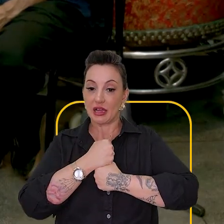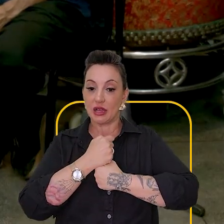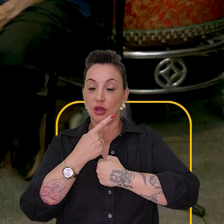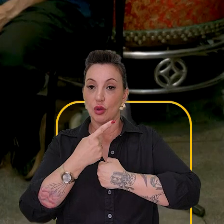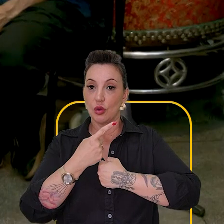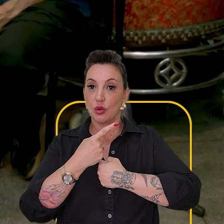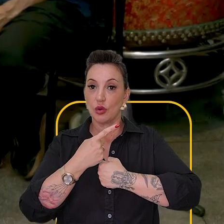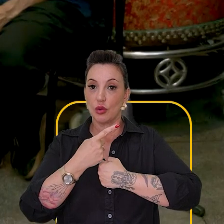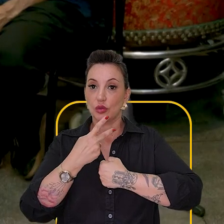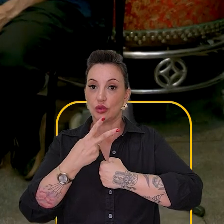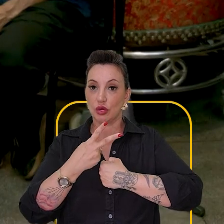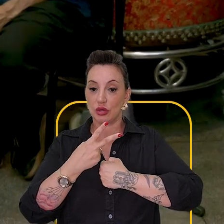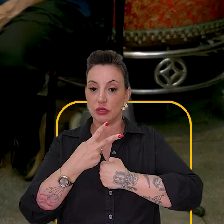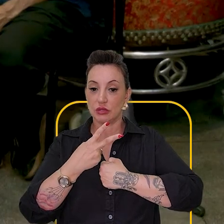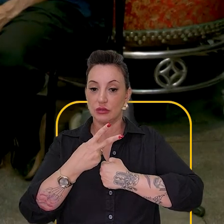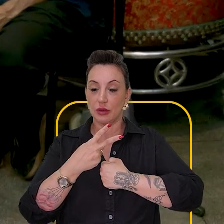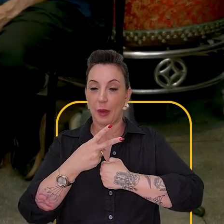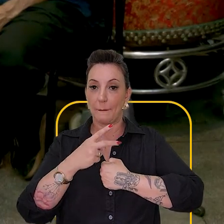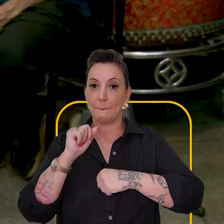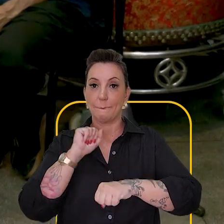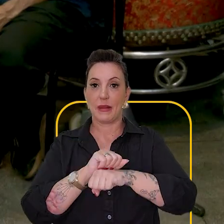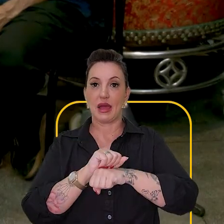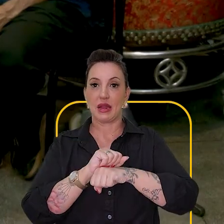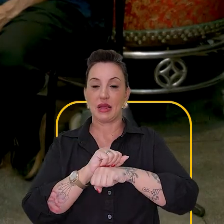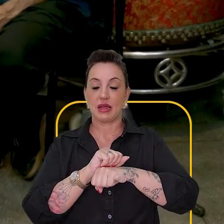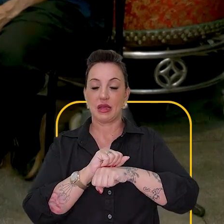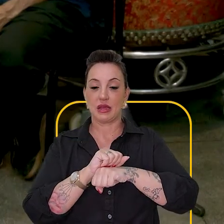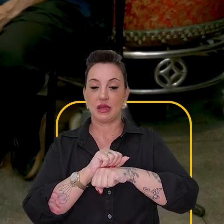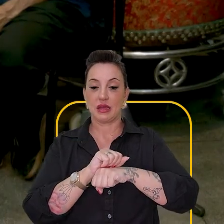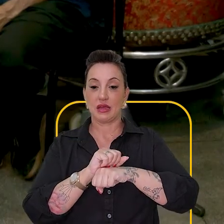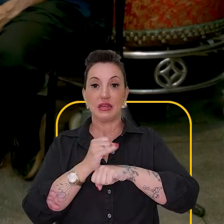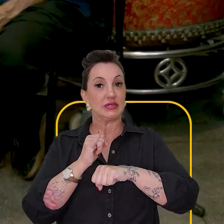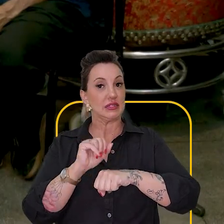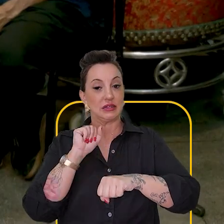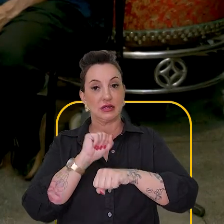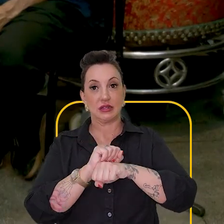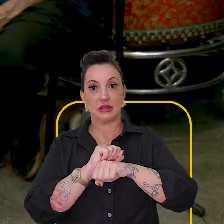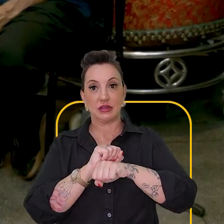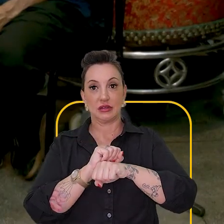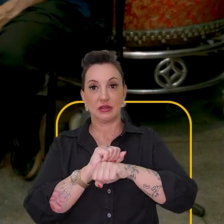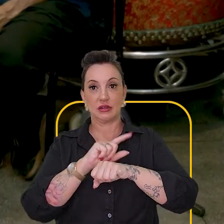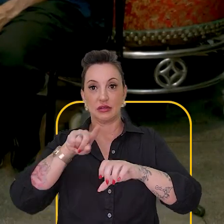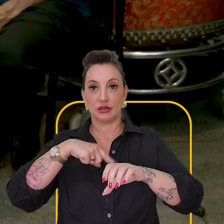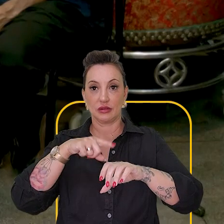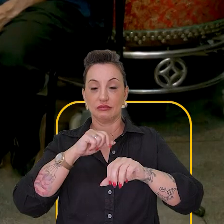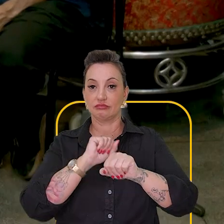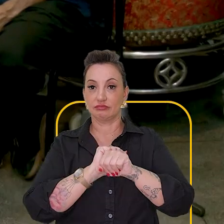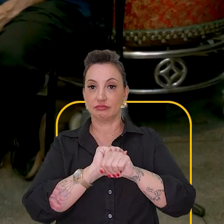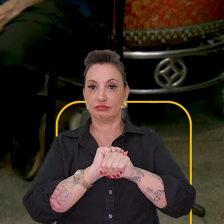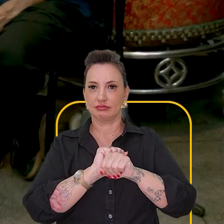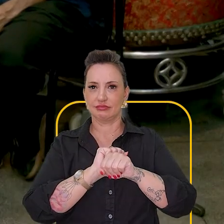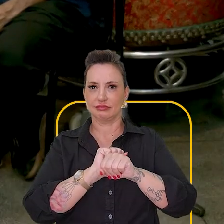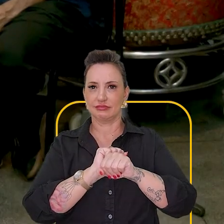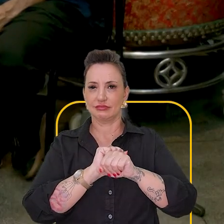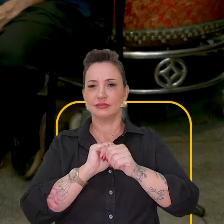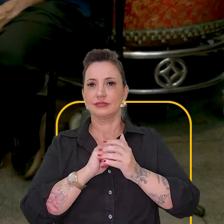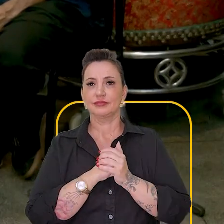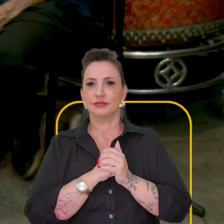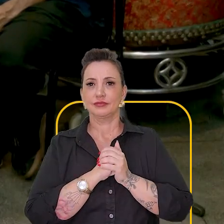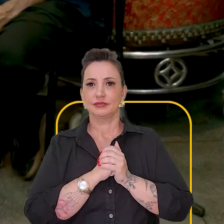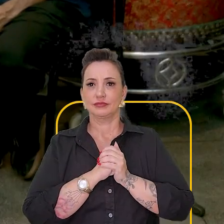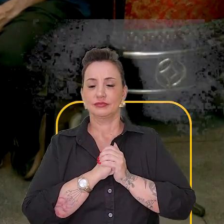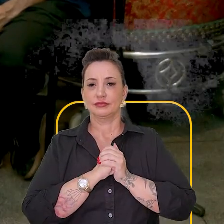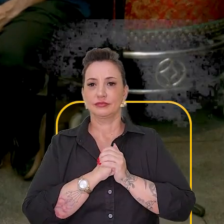juiz conta um dois e para aí se parou para o cronômetro então um round